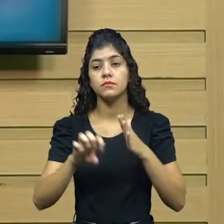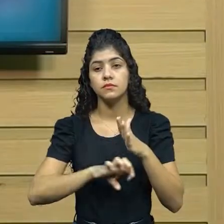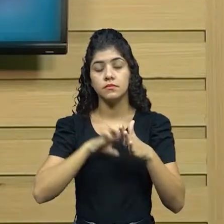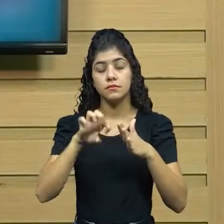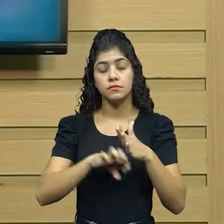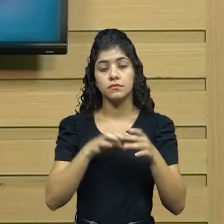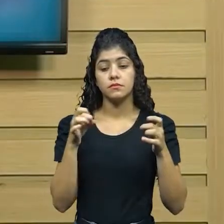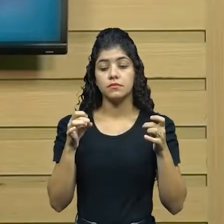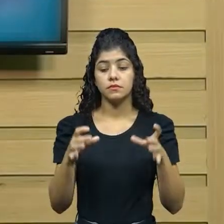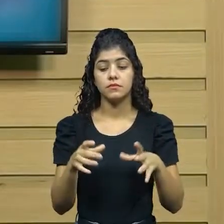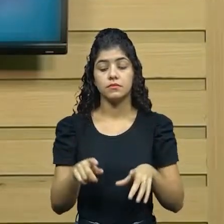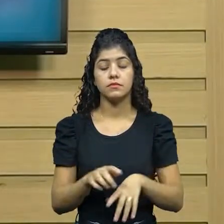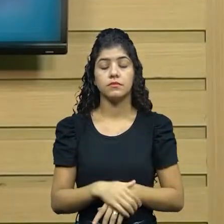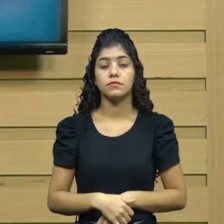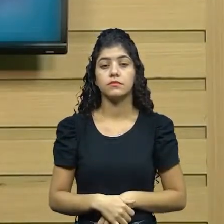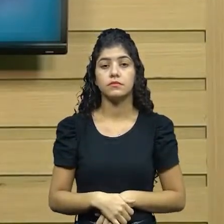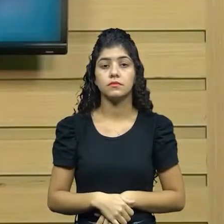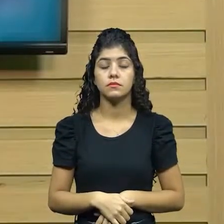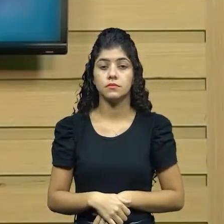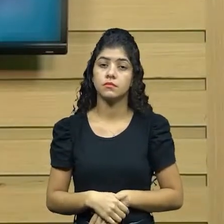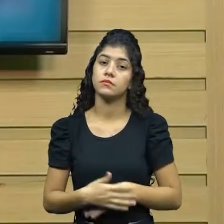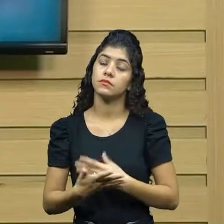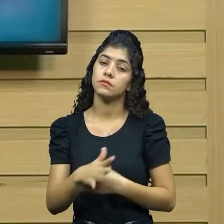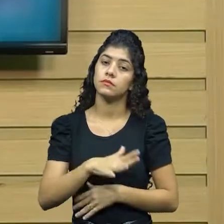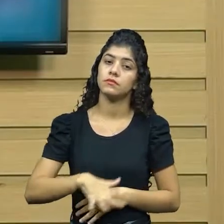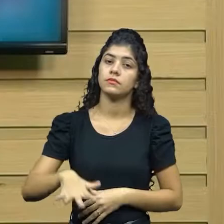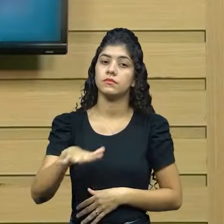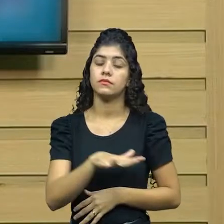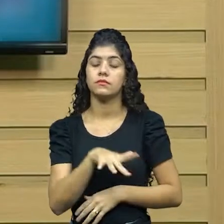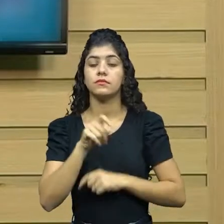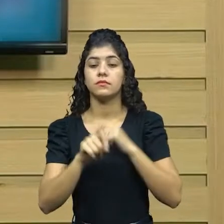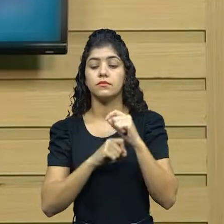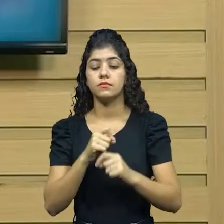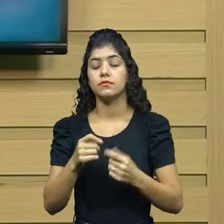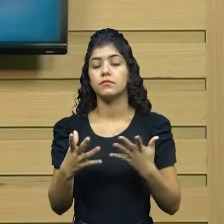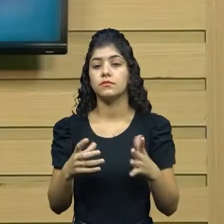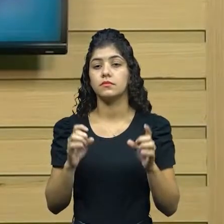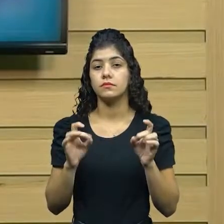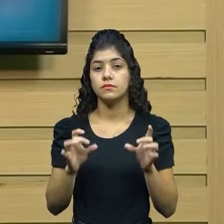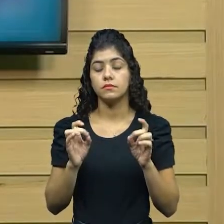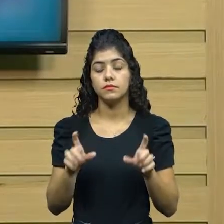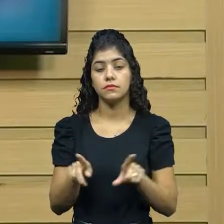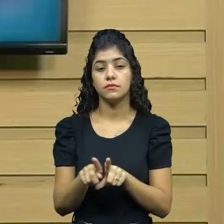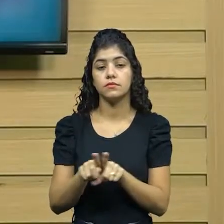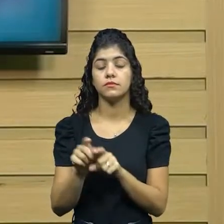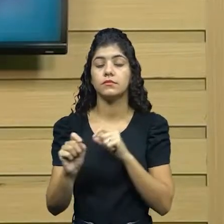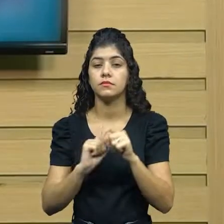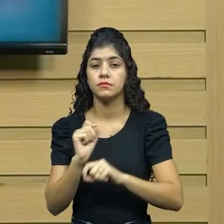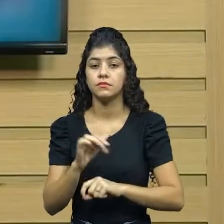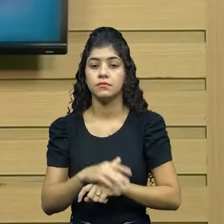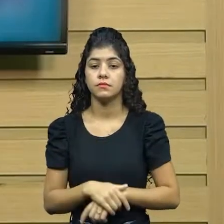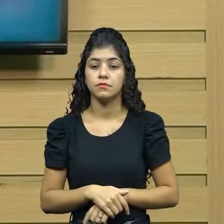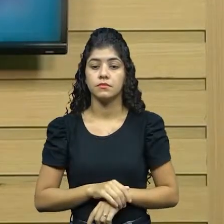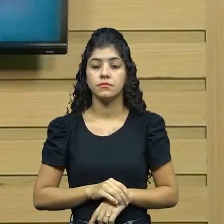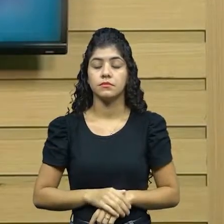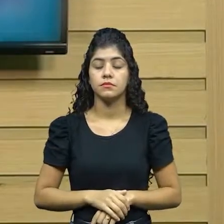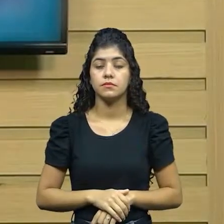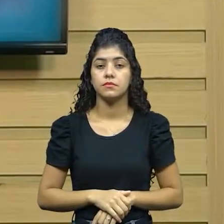comércio, toda essa área de comercial, elas são clientes também, né? Elas